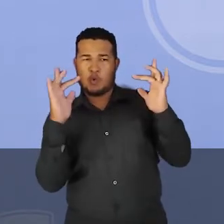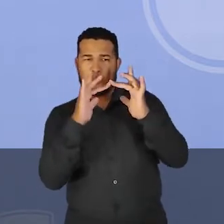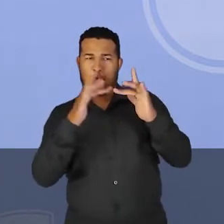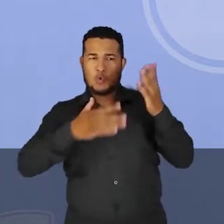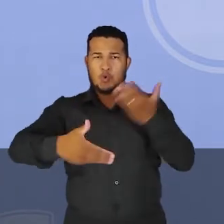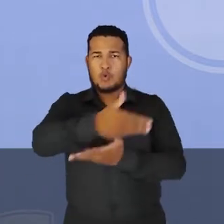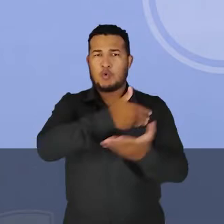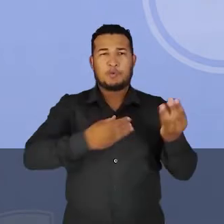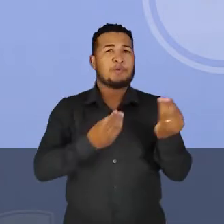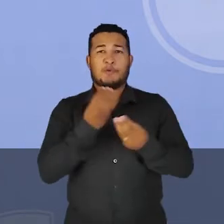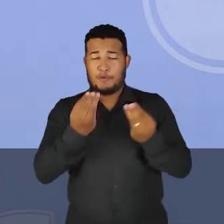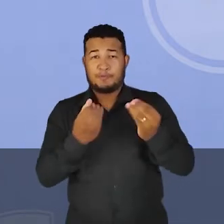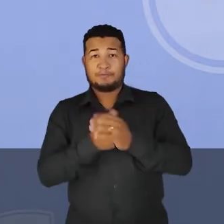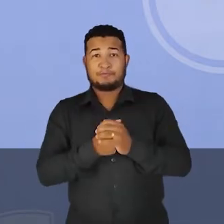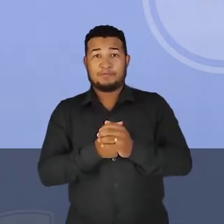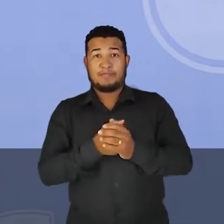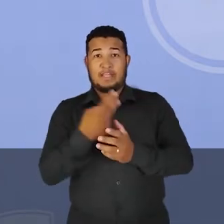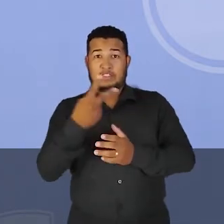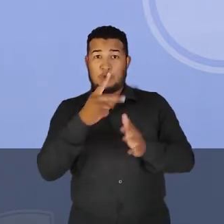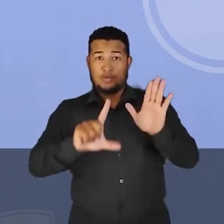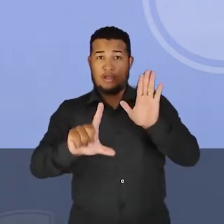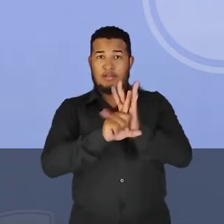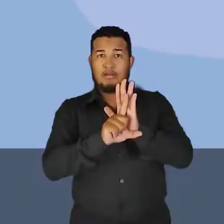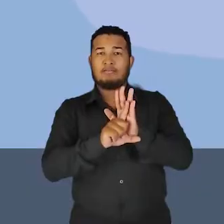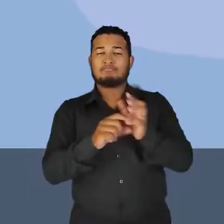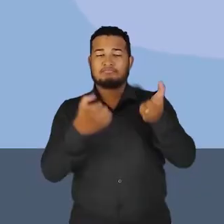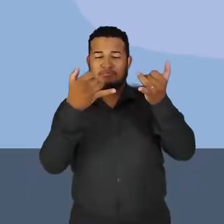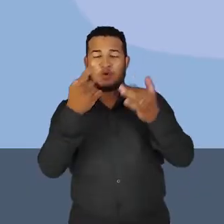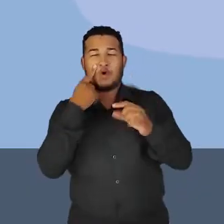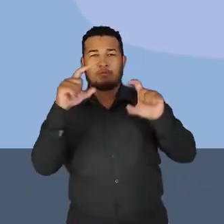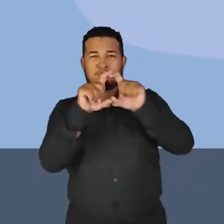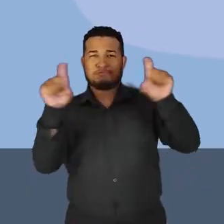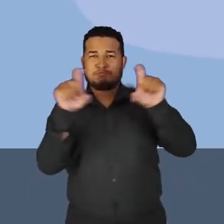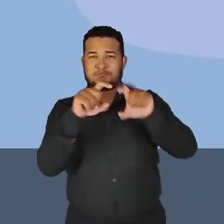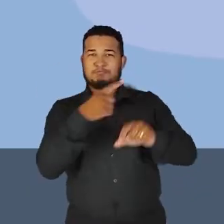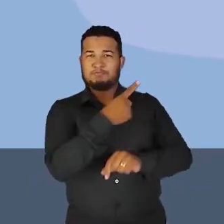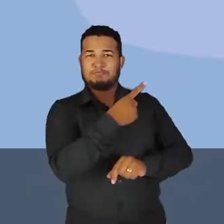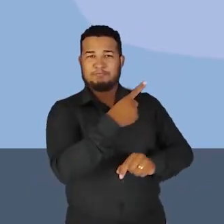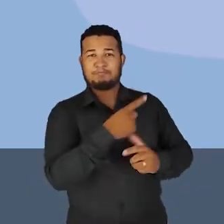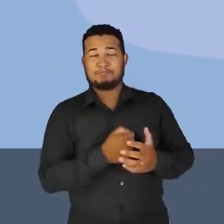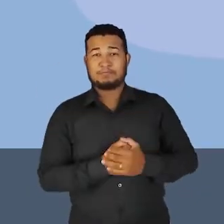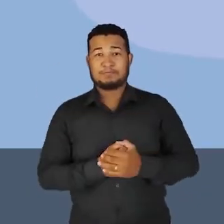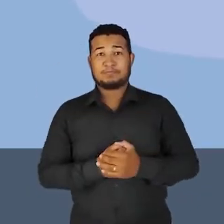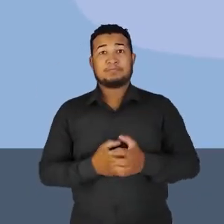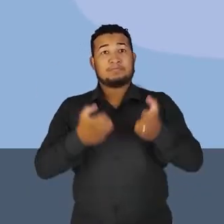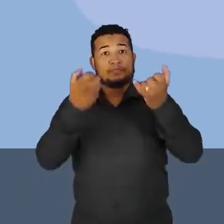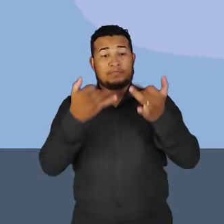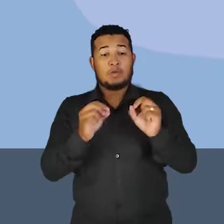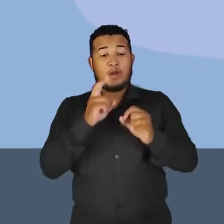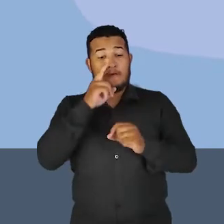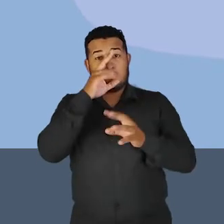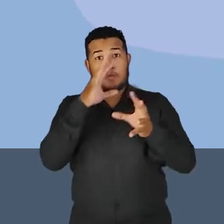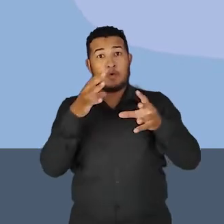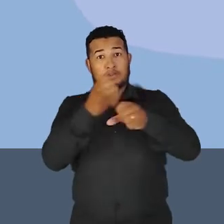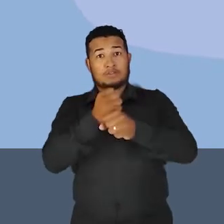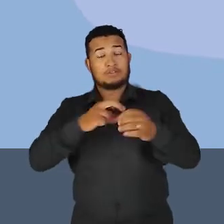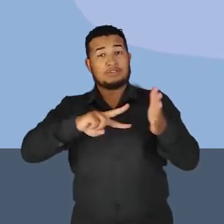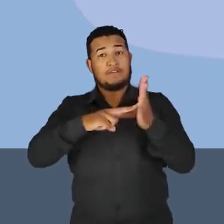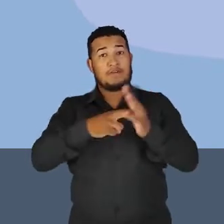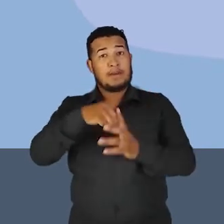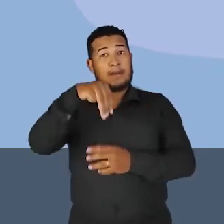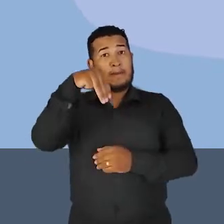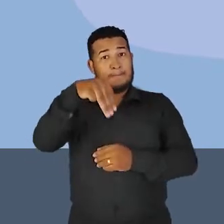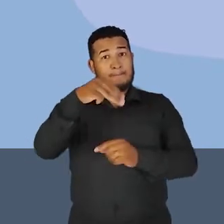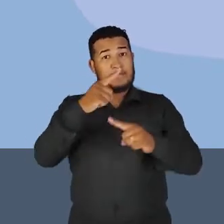físico. Na sua segunda lei, que é esta expressão matemática que você está vendo no slide agora, que diz que a força resultante é a massa